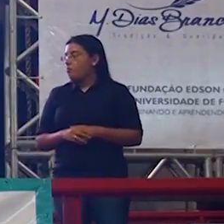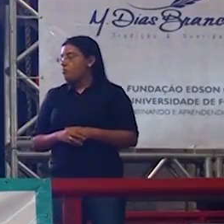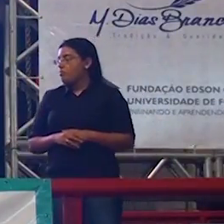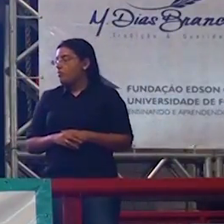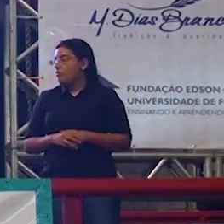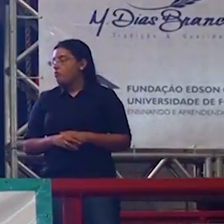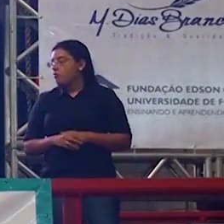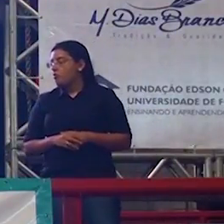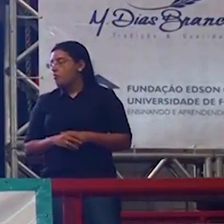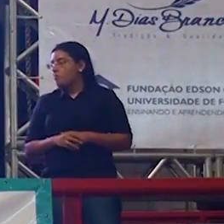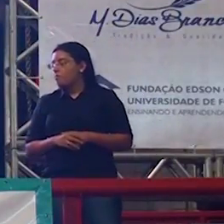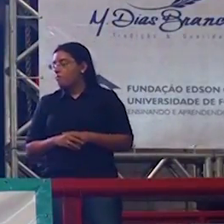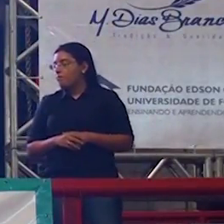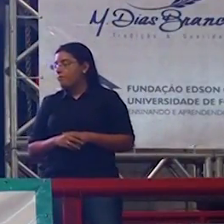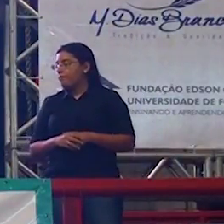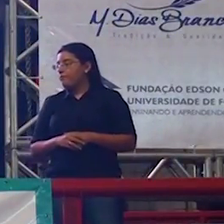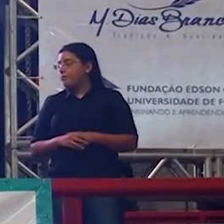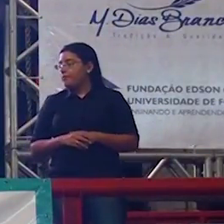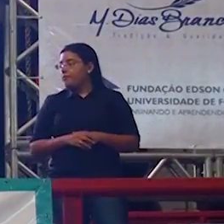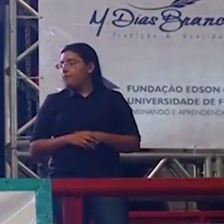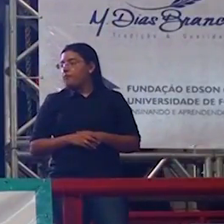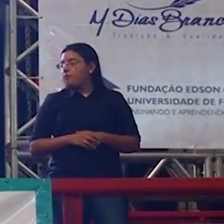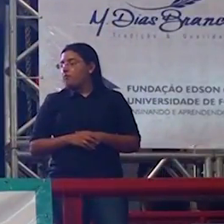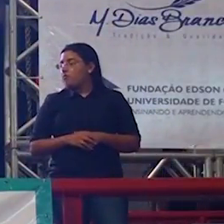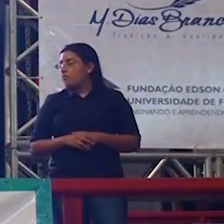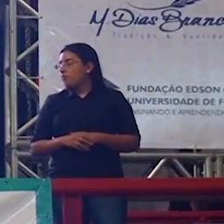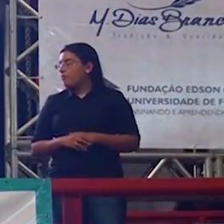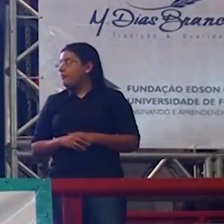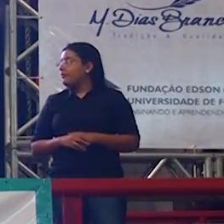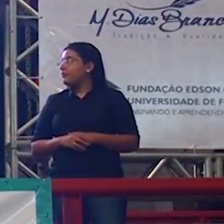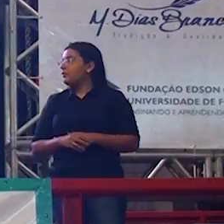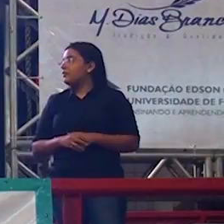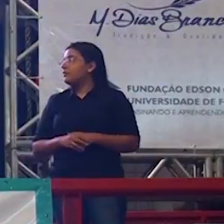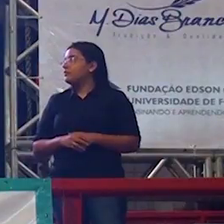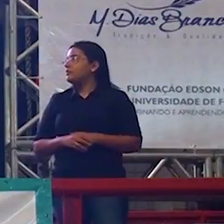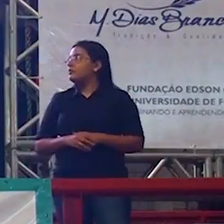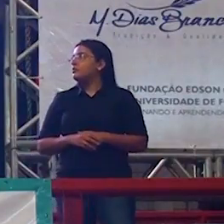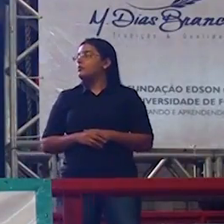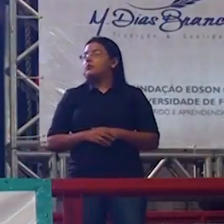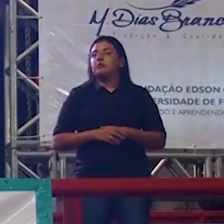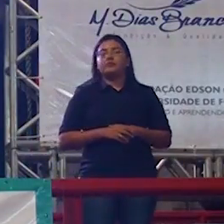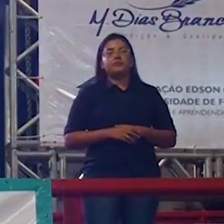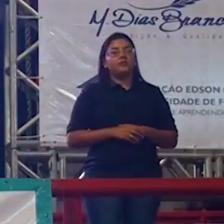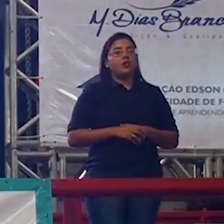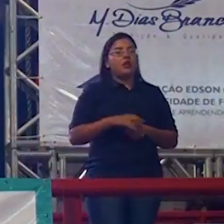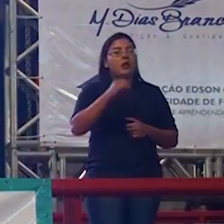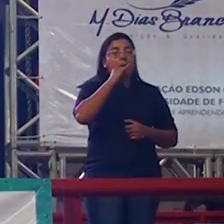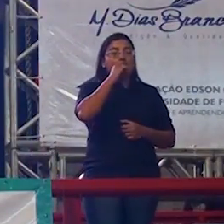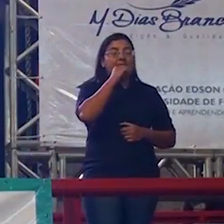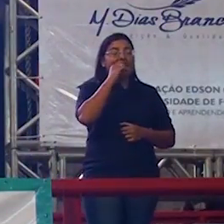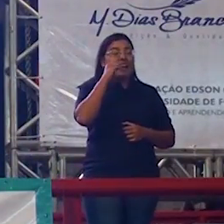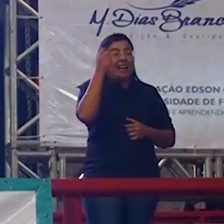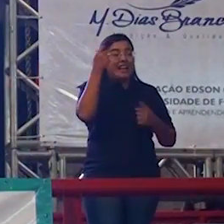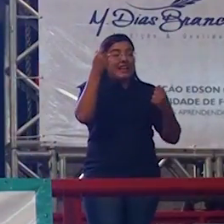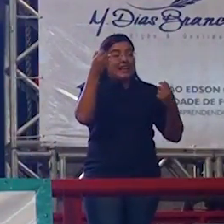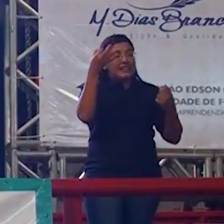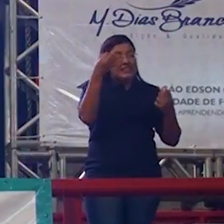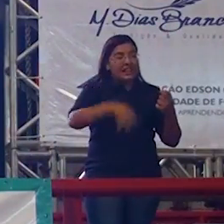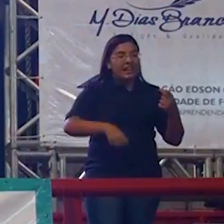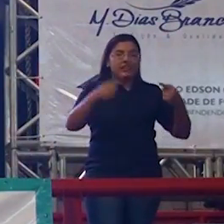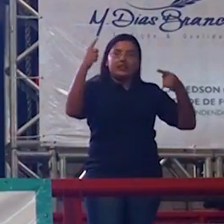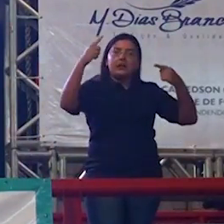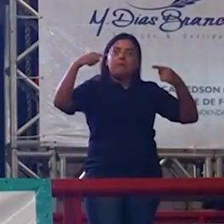eu tenho um código quando eu estou fazendo a prova. Eu coloco 2 Cs quando eu tenho certeza que acertei